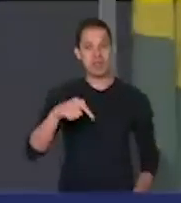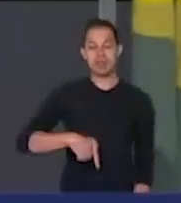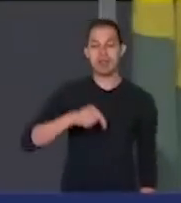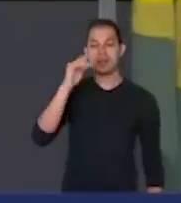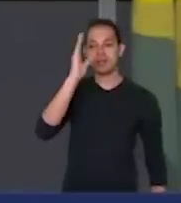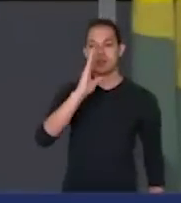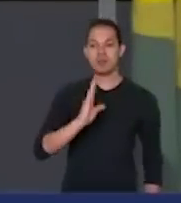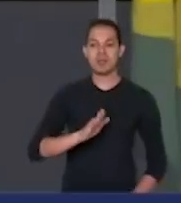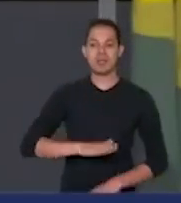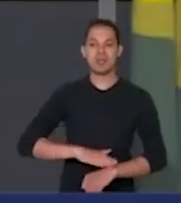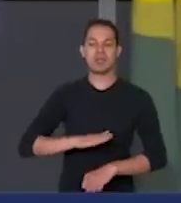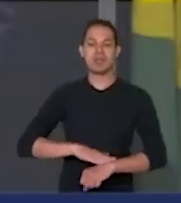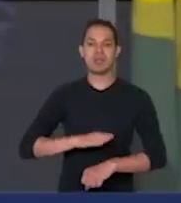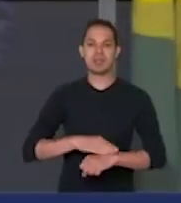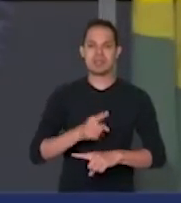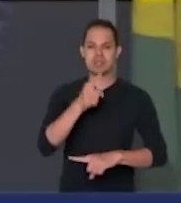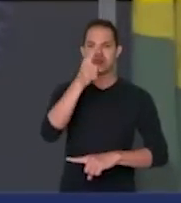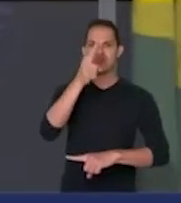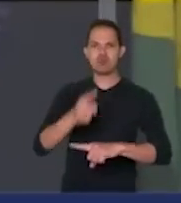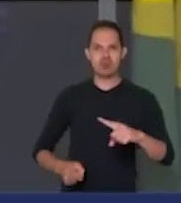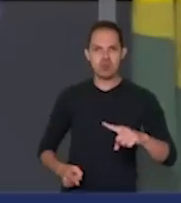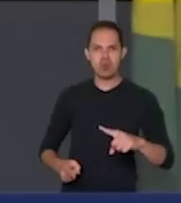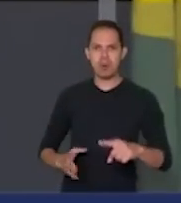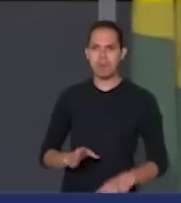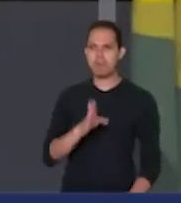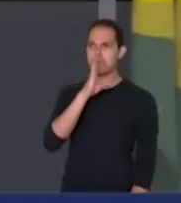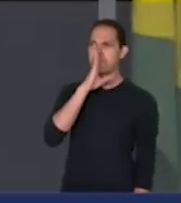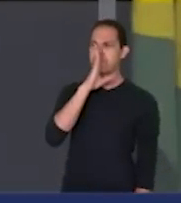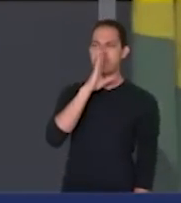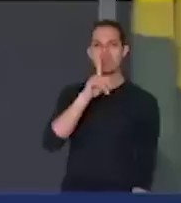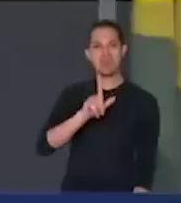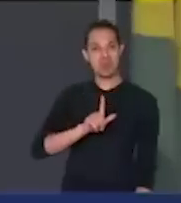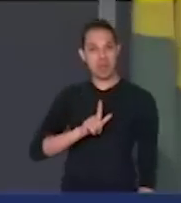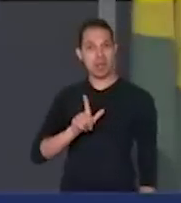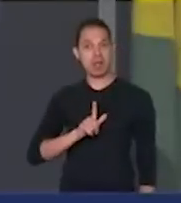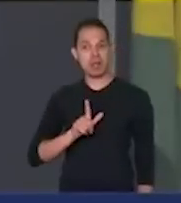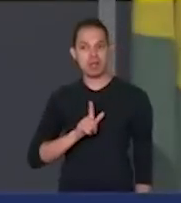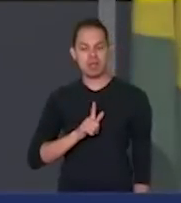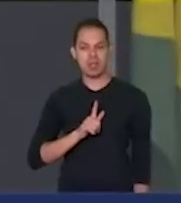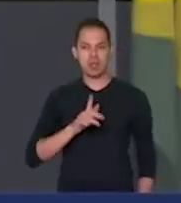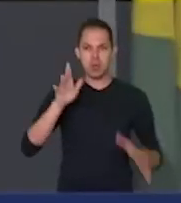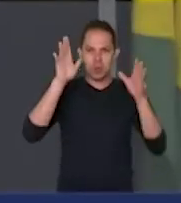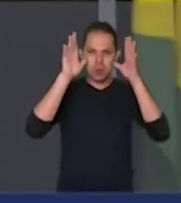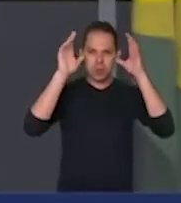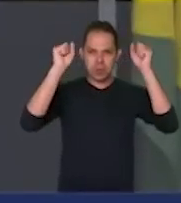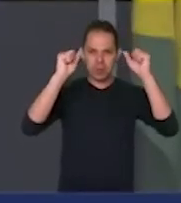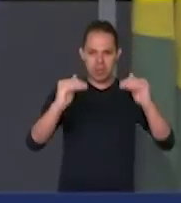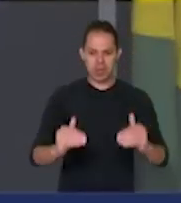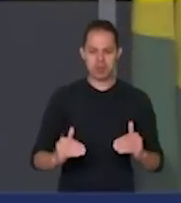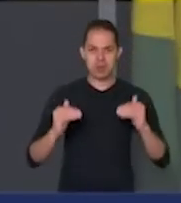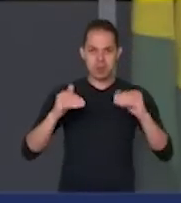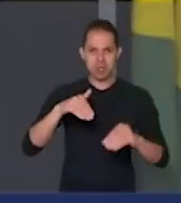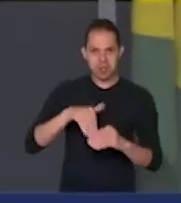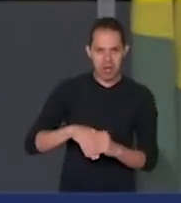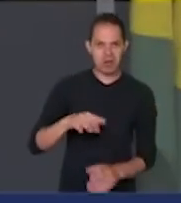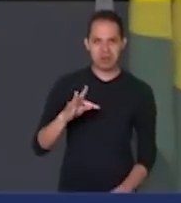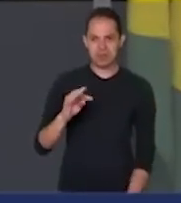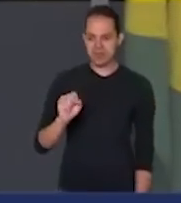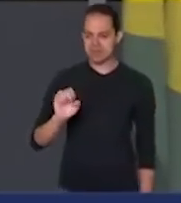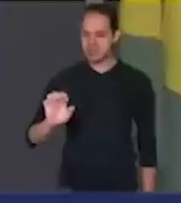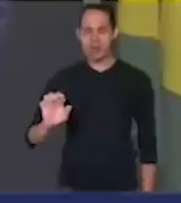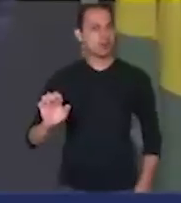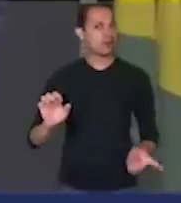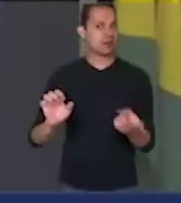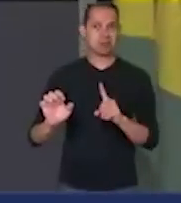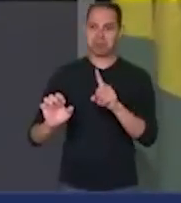sob censura. Nós temos não um tribunal superior eleitoral, mas um tribunal